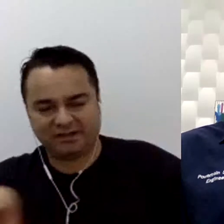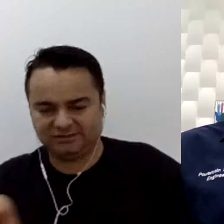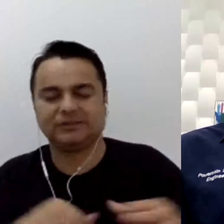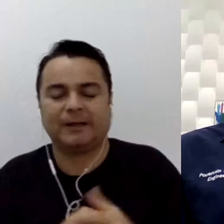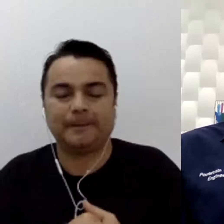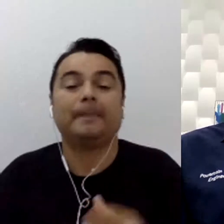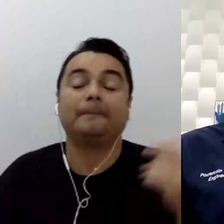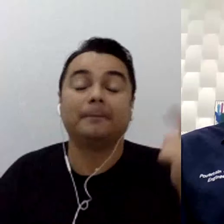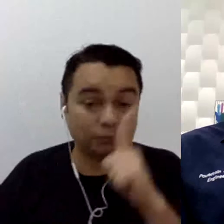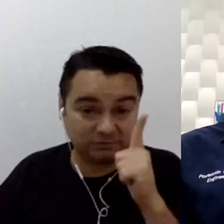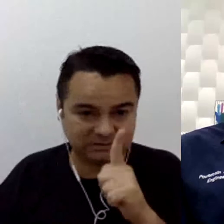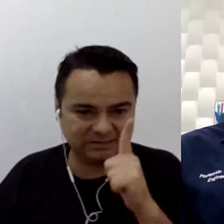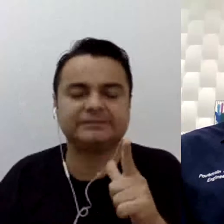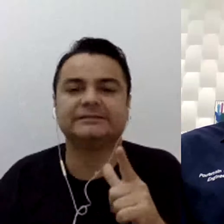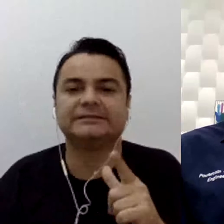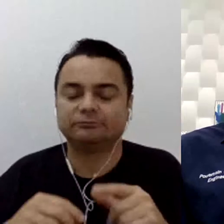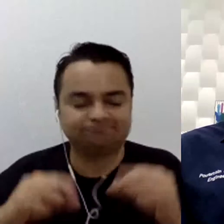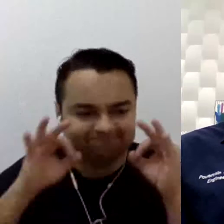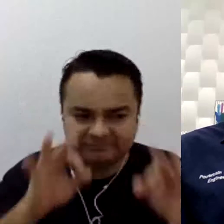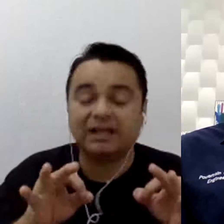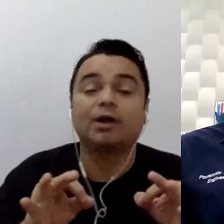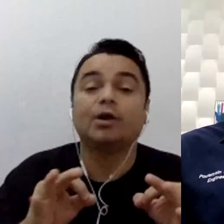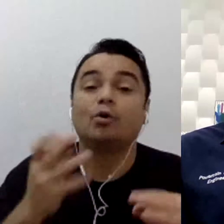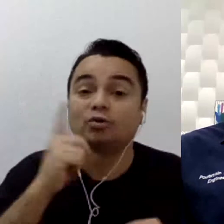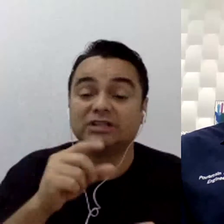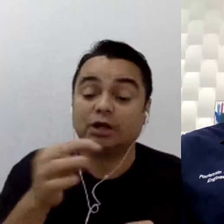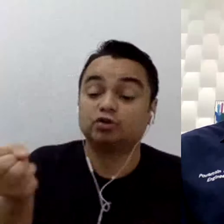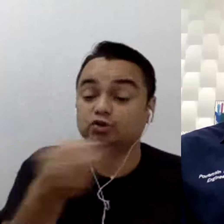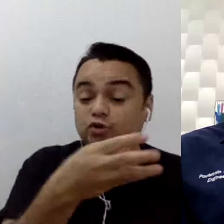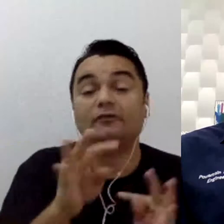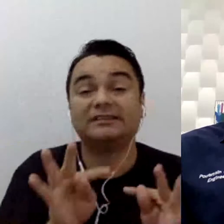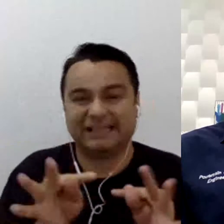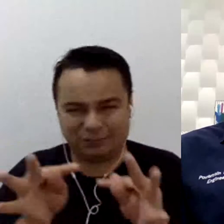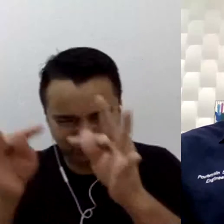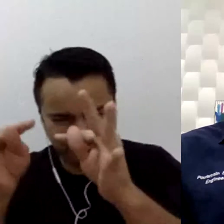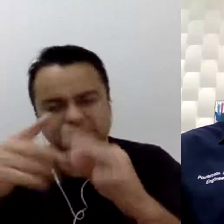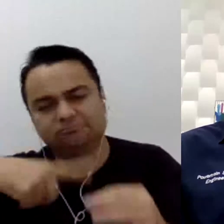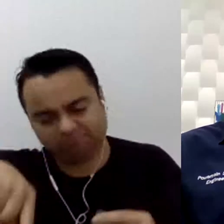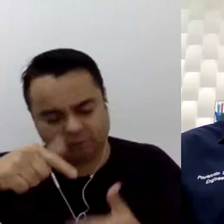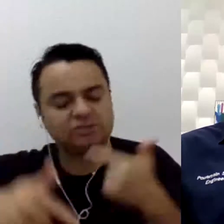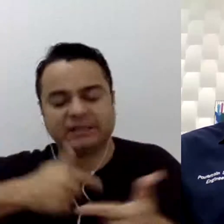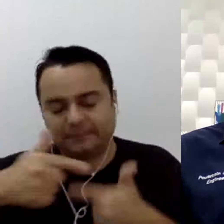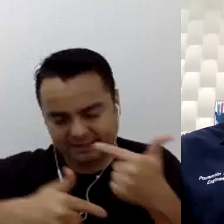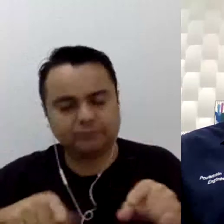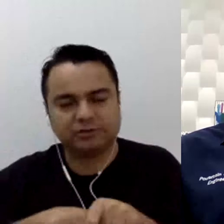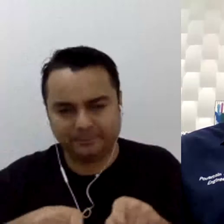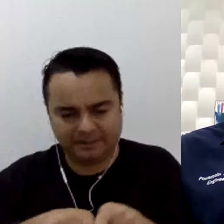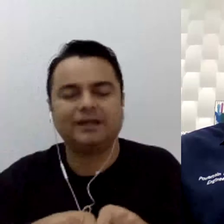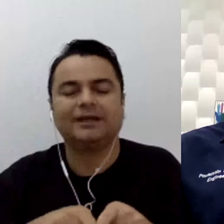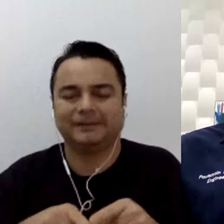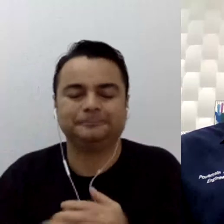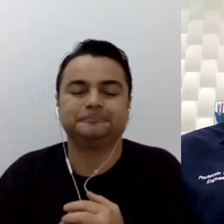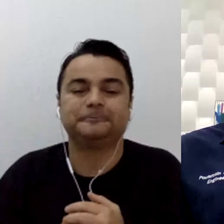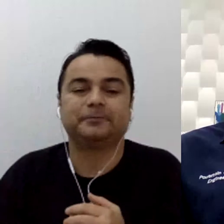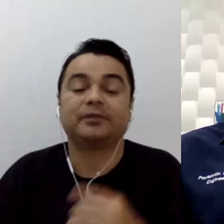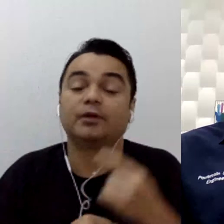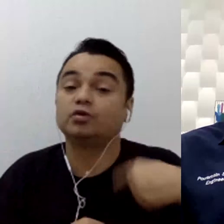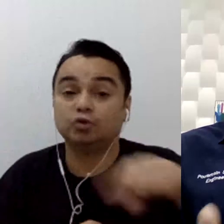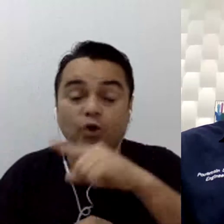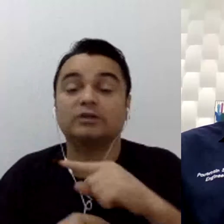estar, né, competente nessa nova tecnologia. Então, nós trabalhamos com essas características, nós